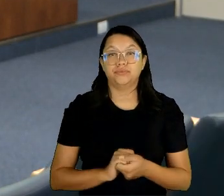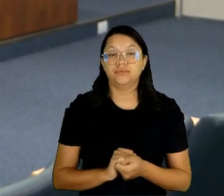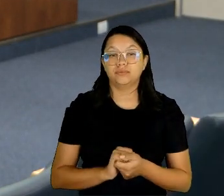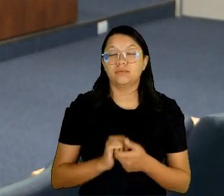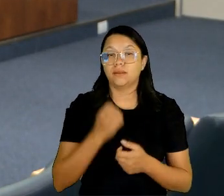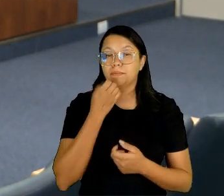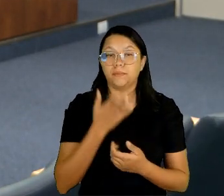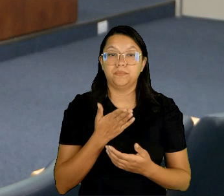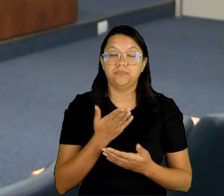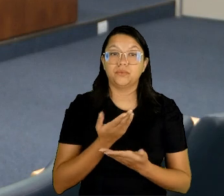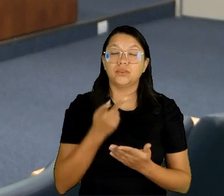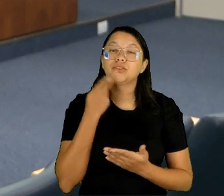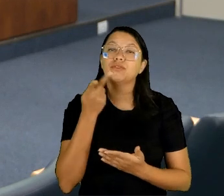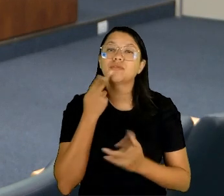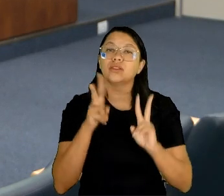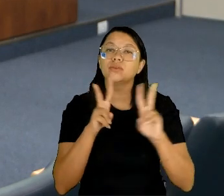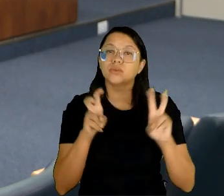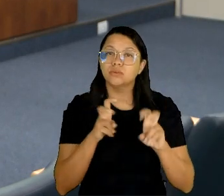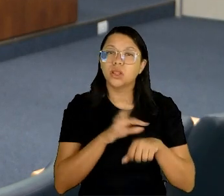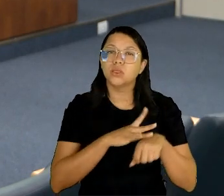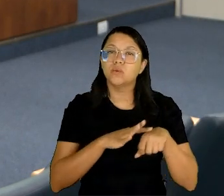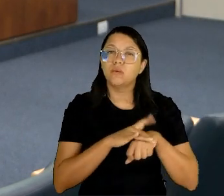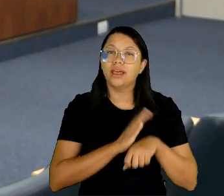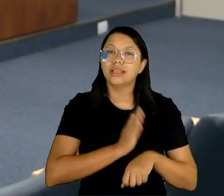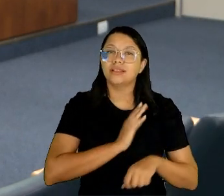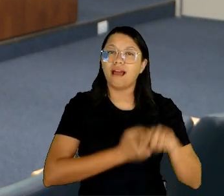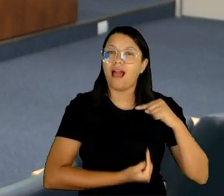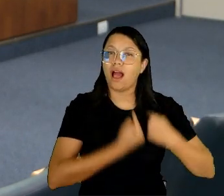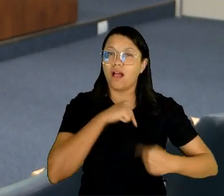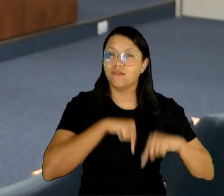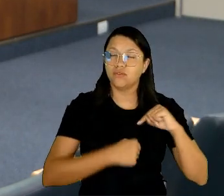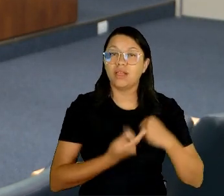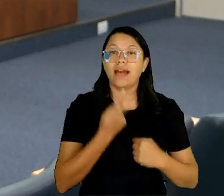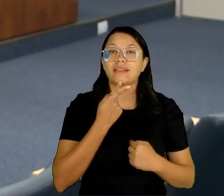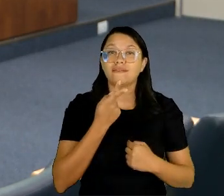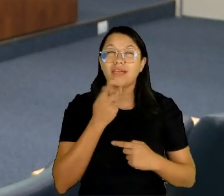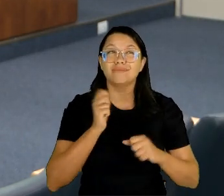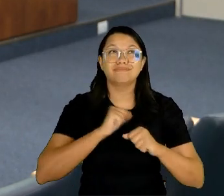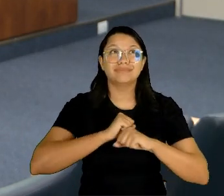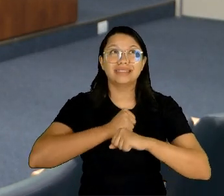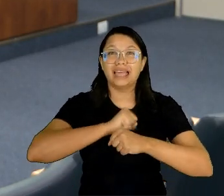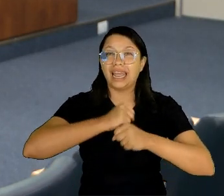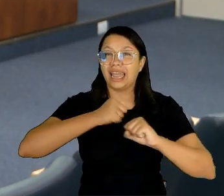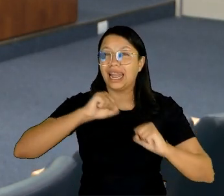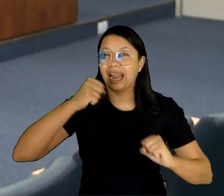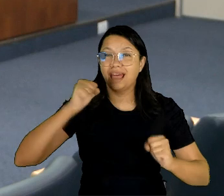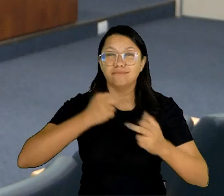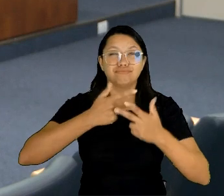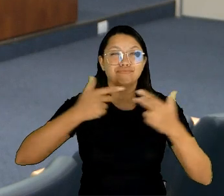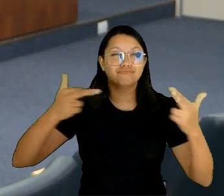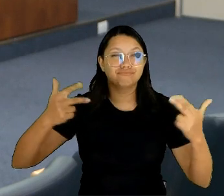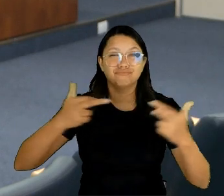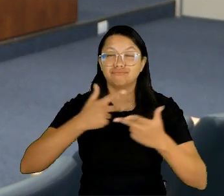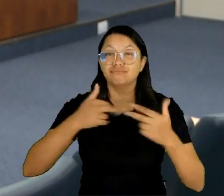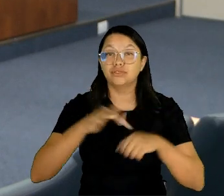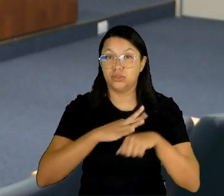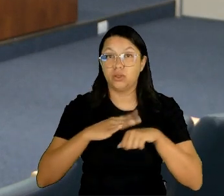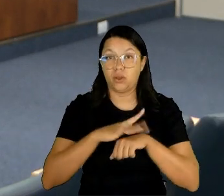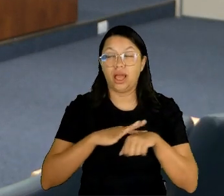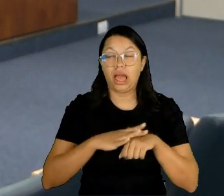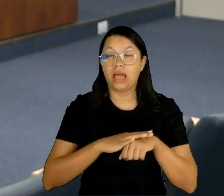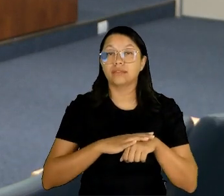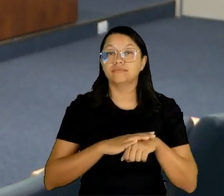dia. E aí, quando a gente fala de doença cardiovascular, a gente está falando de um espectro bem grande de doenças, né? Então, as